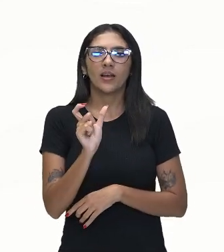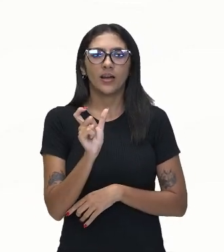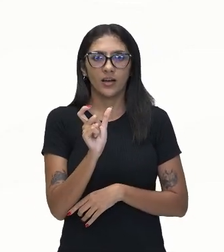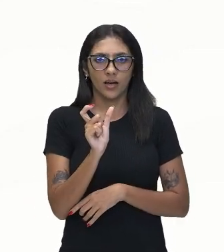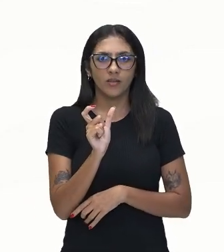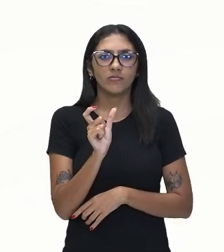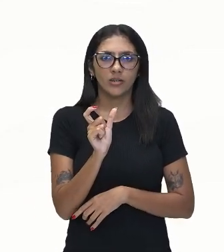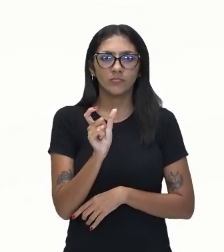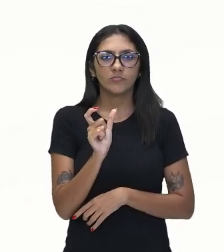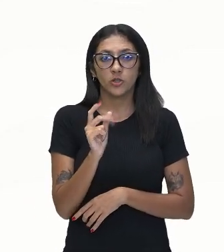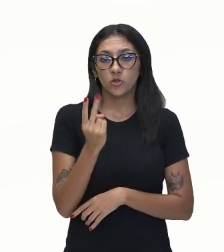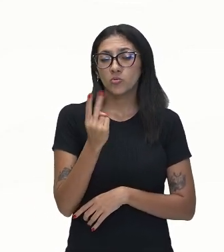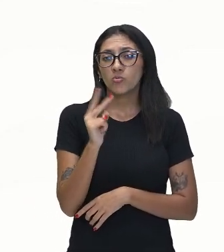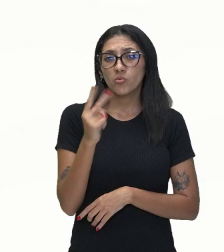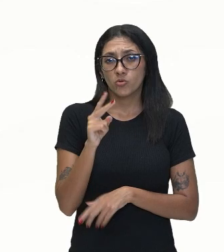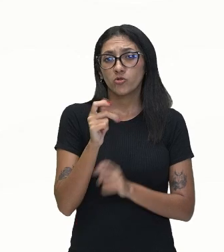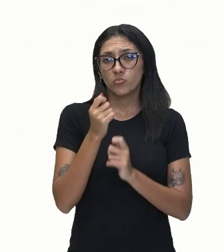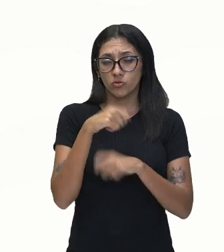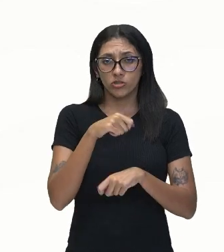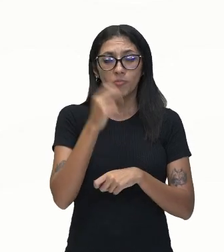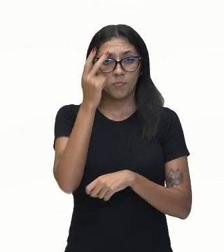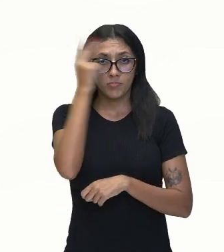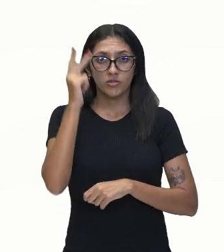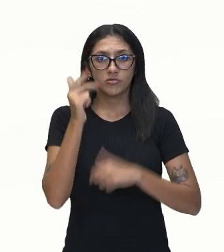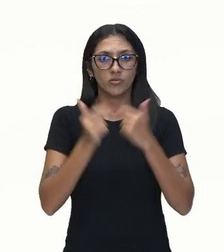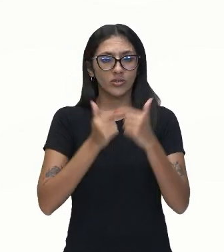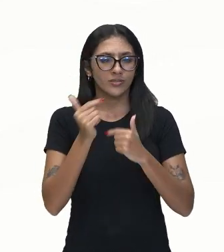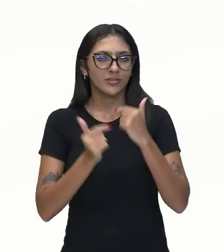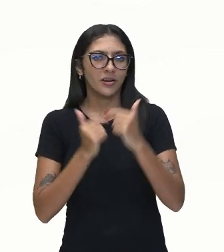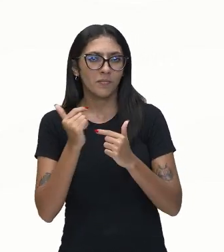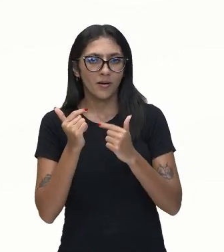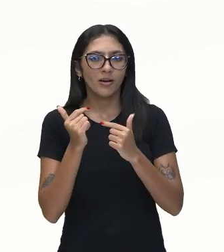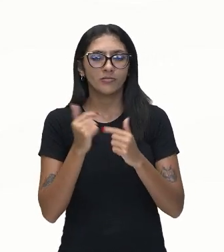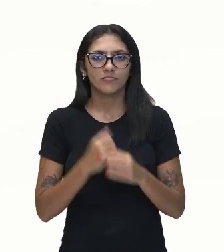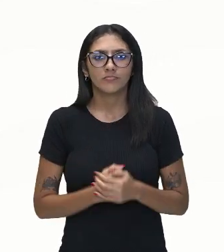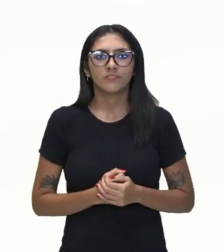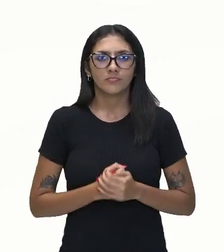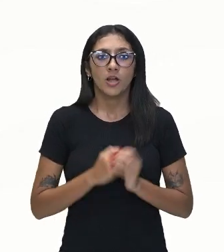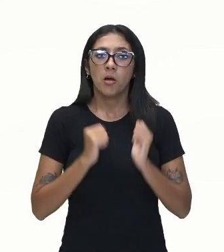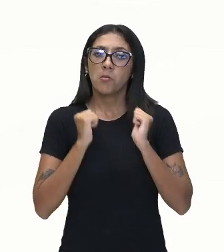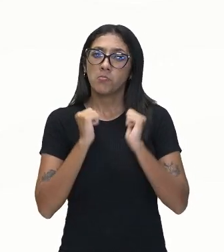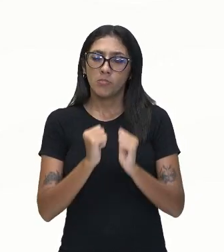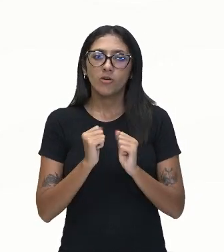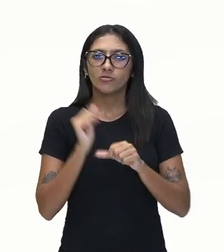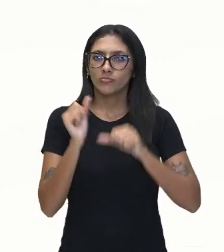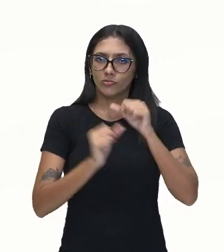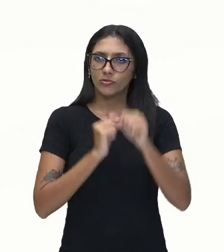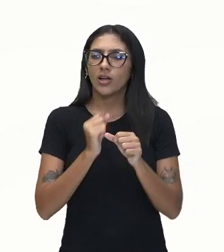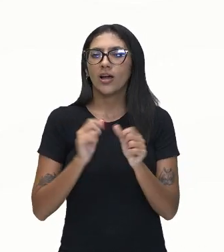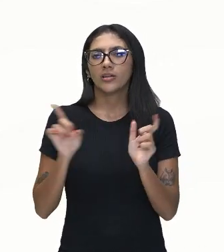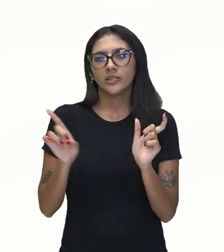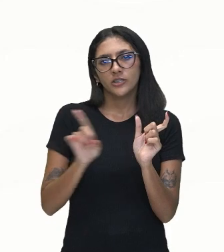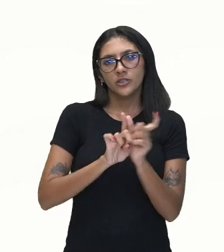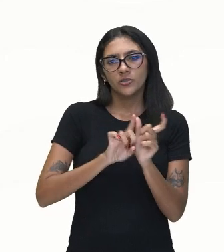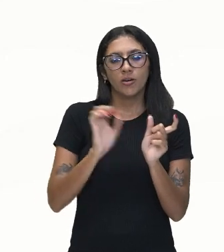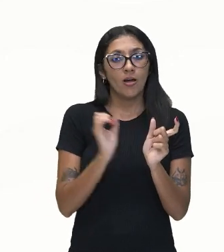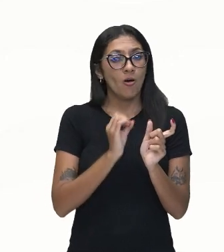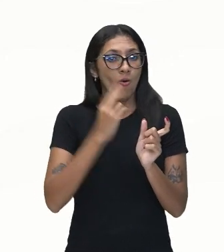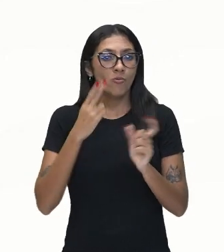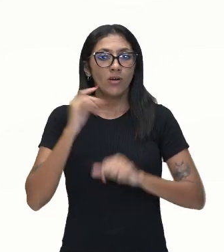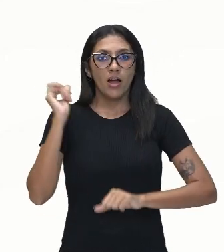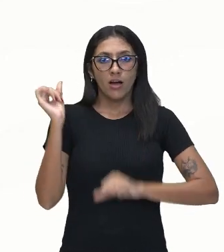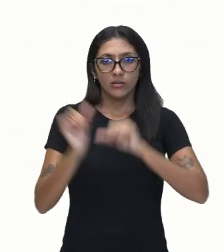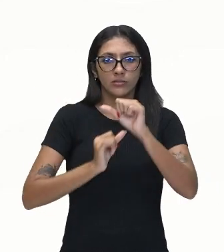de construção dessa concordância verbal. Posso deixar o verbo no singular, votou, ou posso levá-lo para o